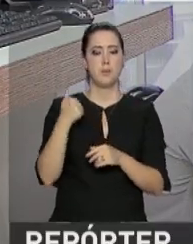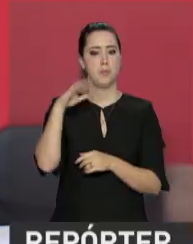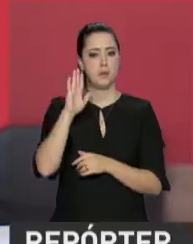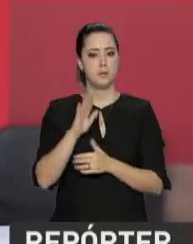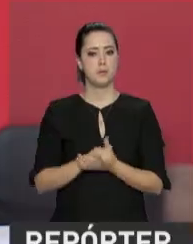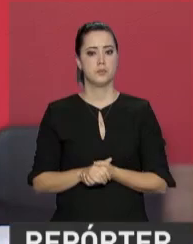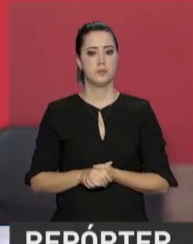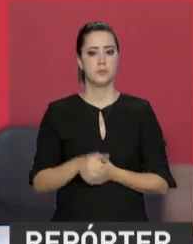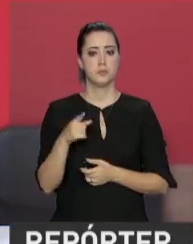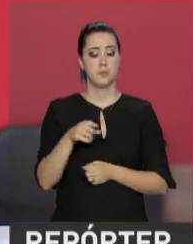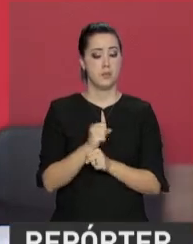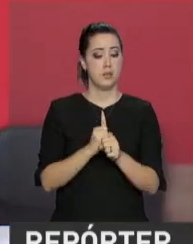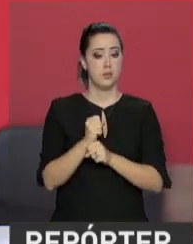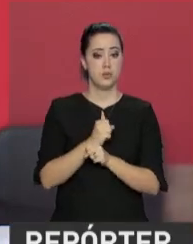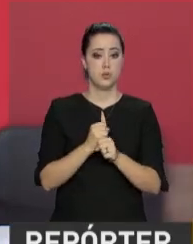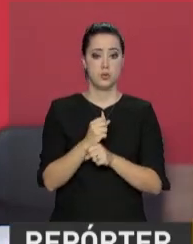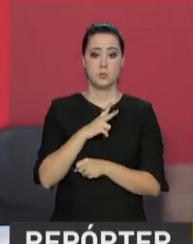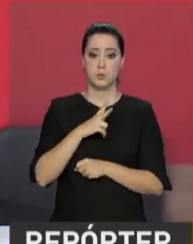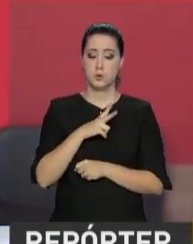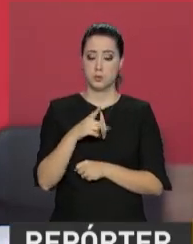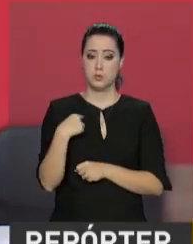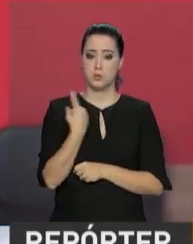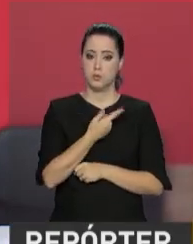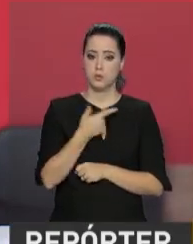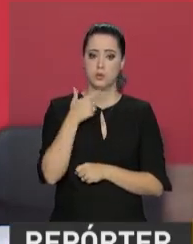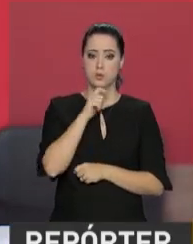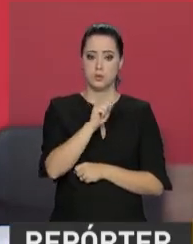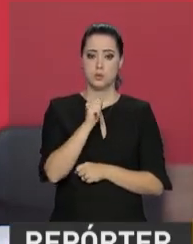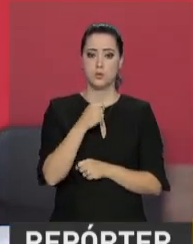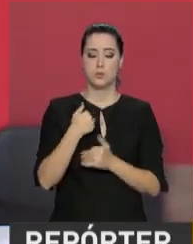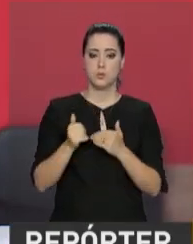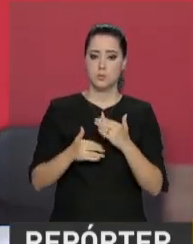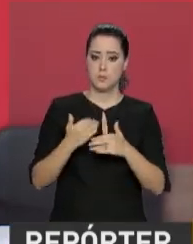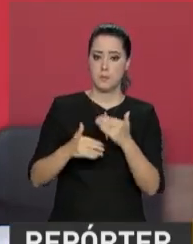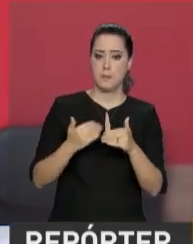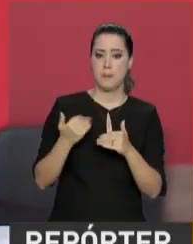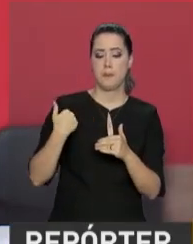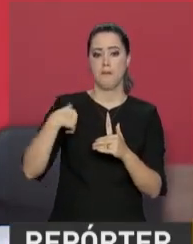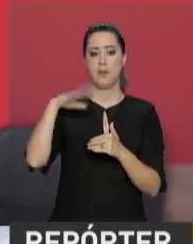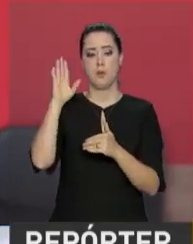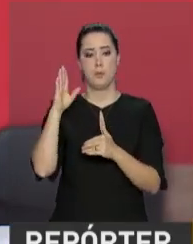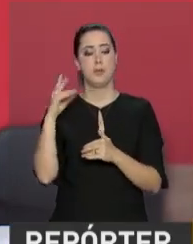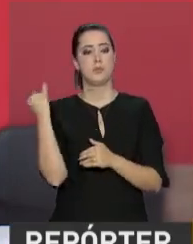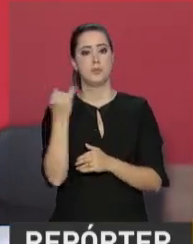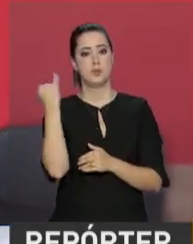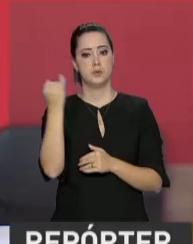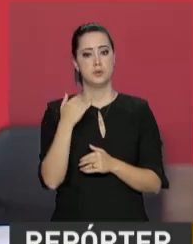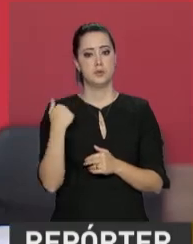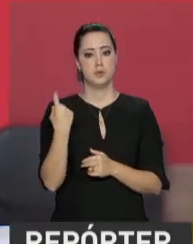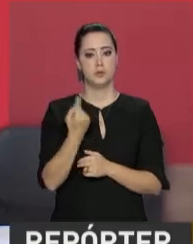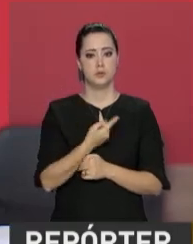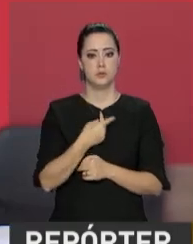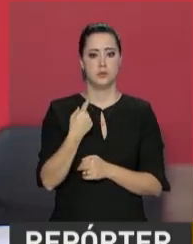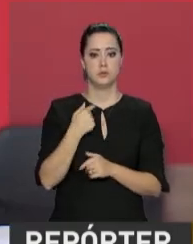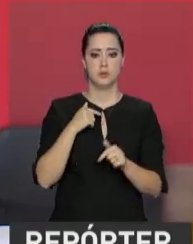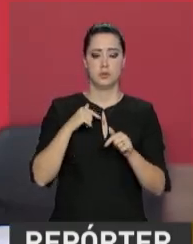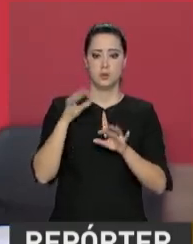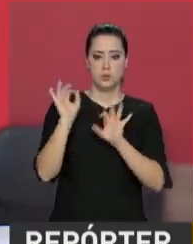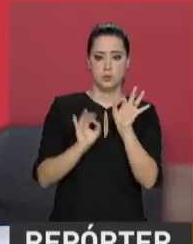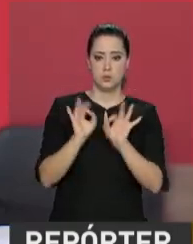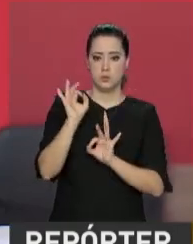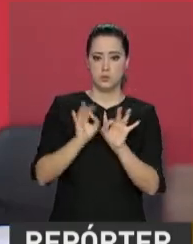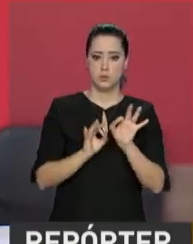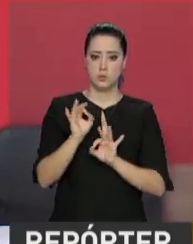este ano particularmente a gente está fazendo uma expansão mais audaciosa então nosso planejamento